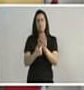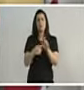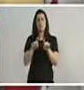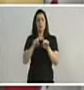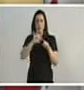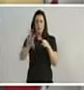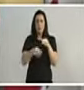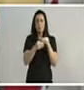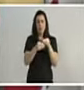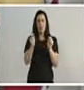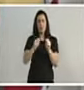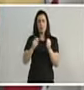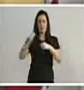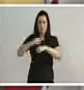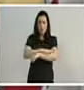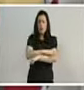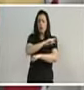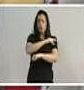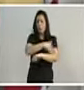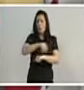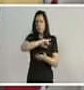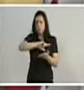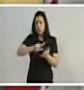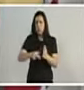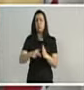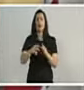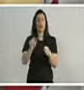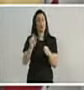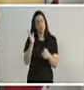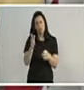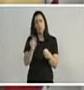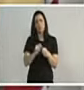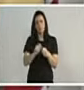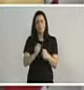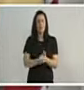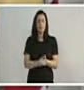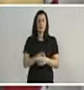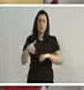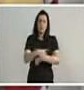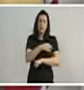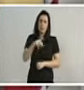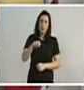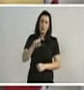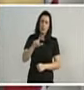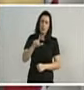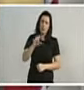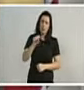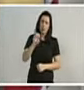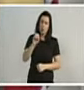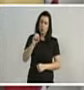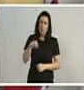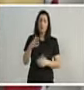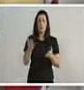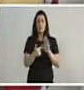emendas que possibilitaram a pavimentação de inúmeras ruas já executadas por sinal e no caso do rodoanel surgiram quer ainda destacar a importância do trabalho feito